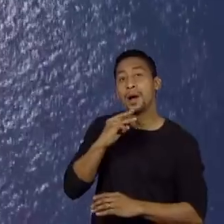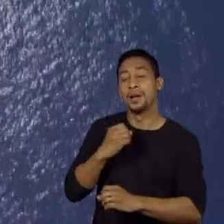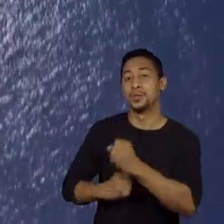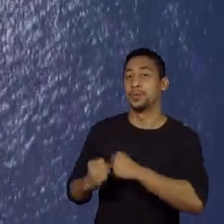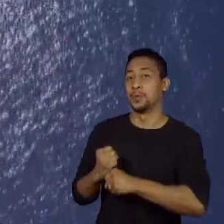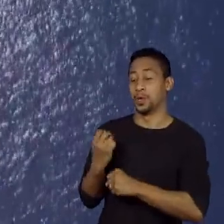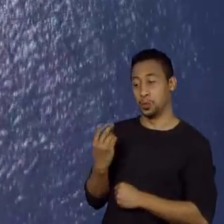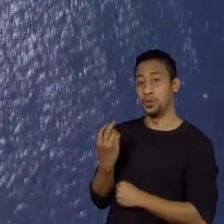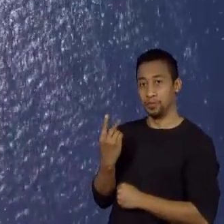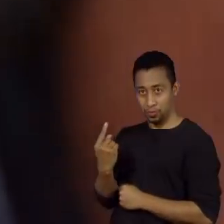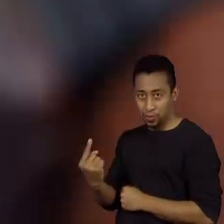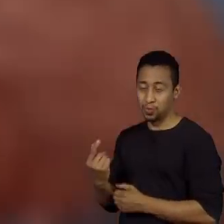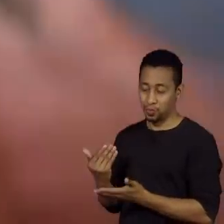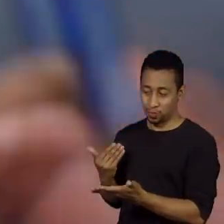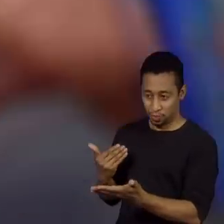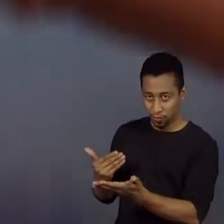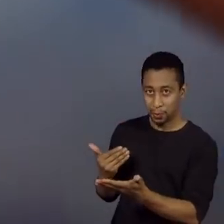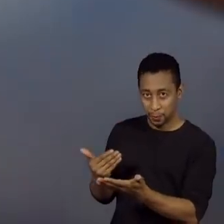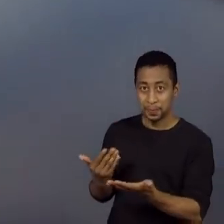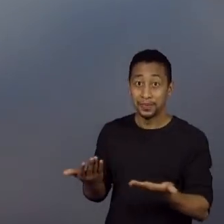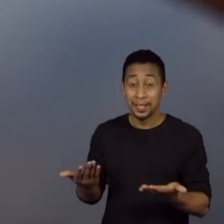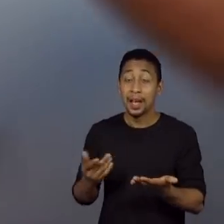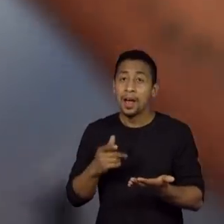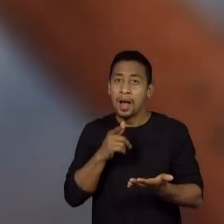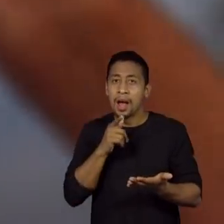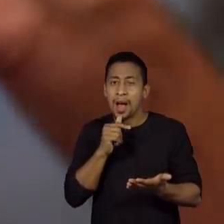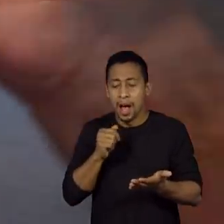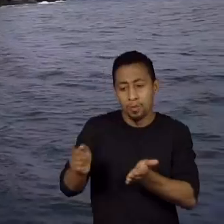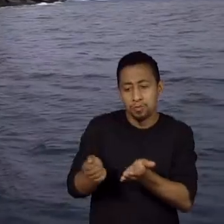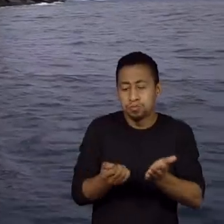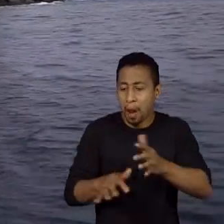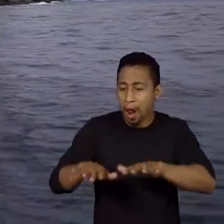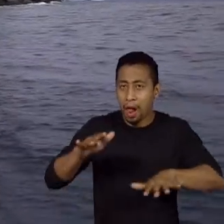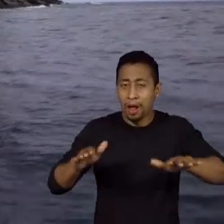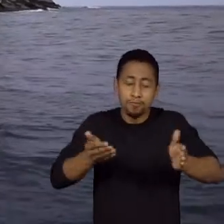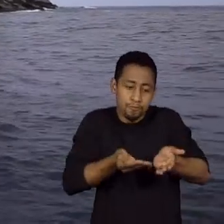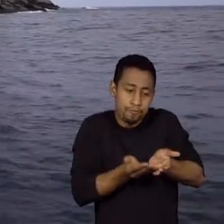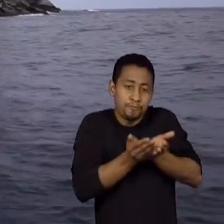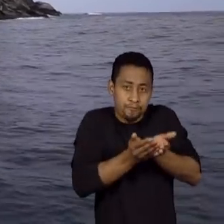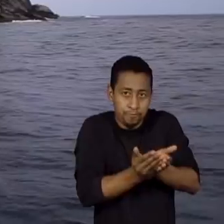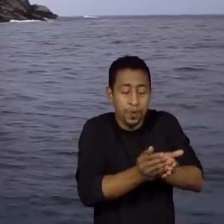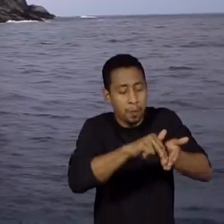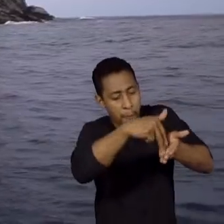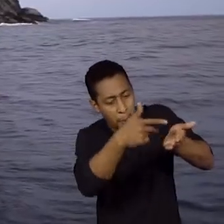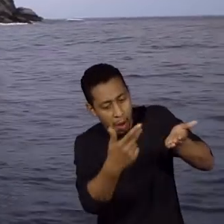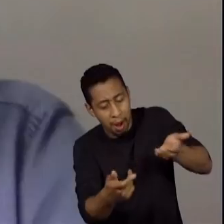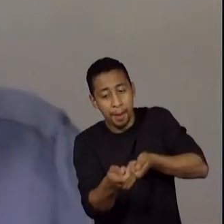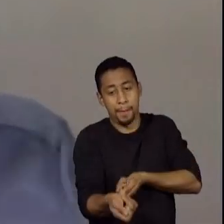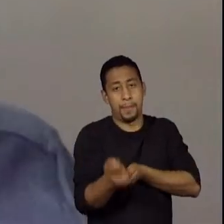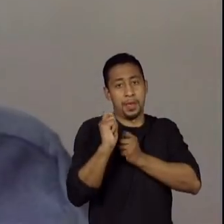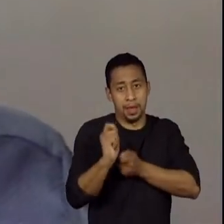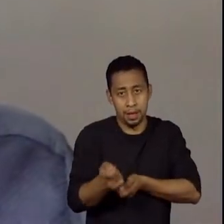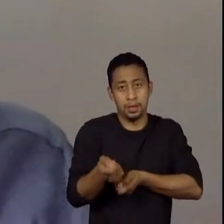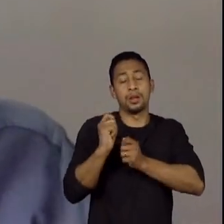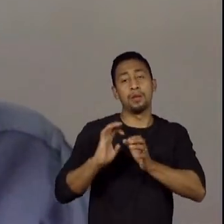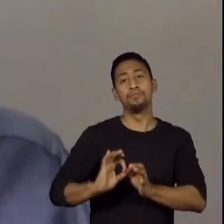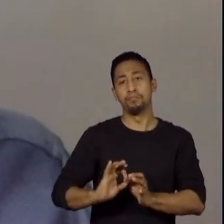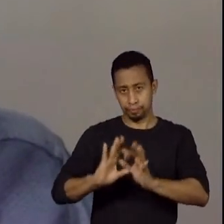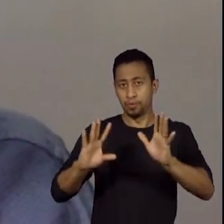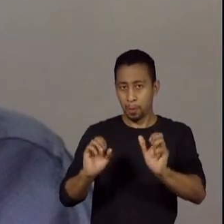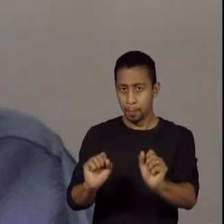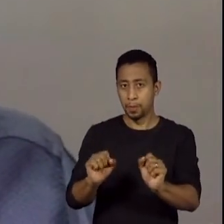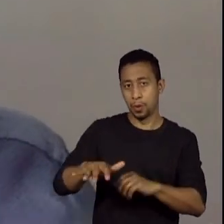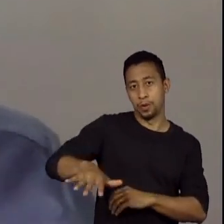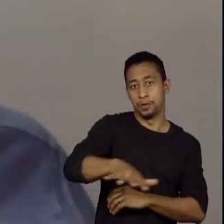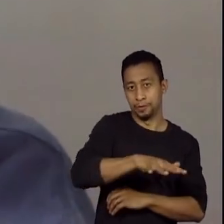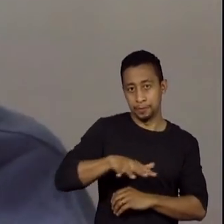2021. A pesca e o mergulho são permitidos na área. A gente tinha consciência de